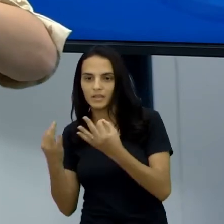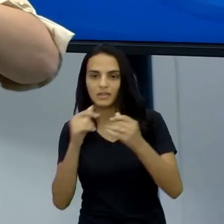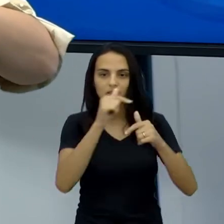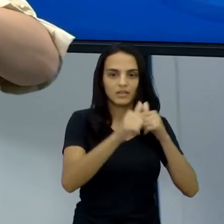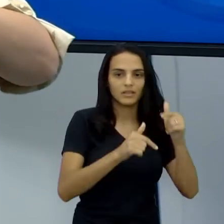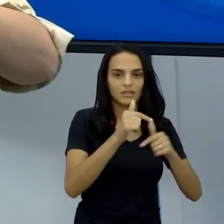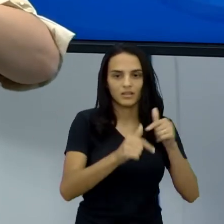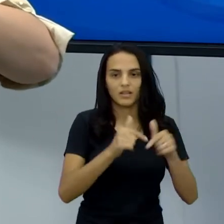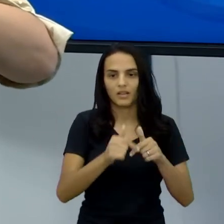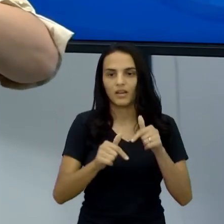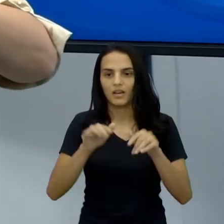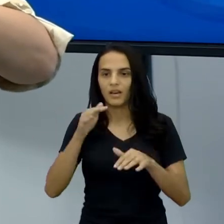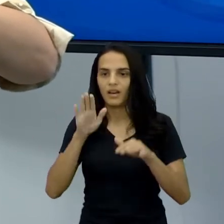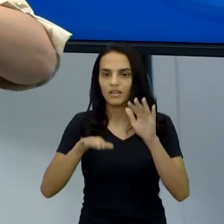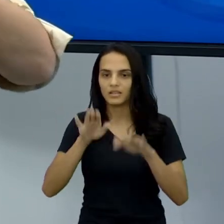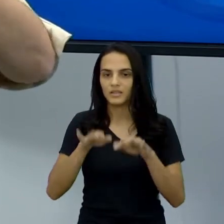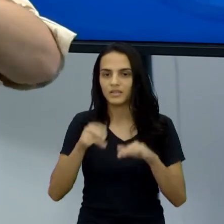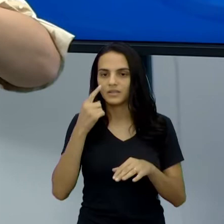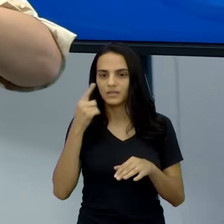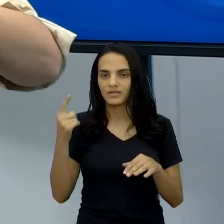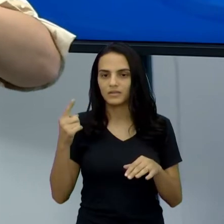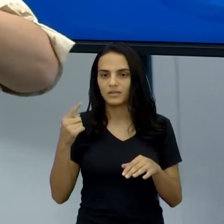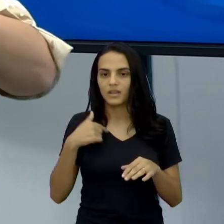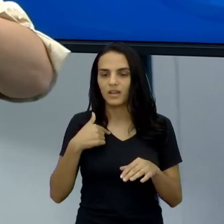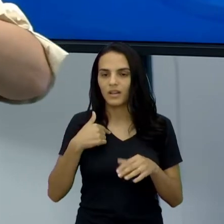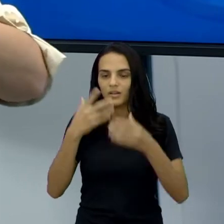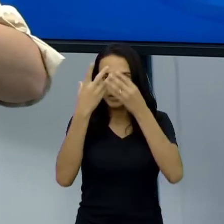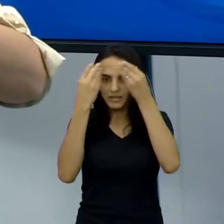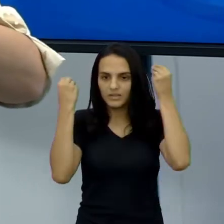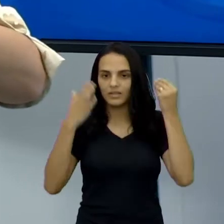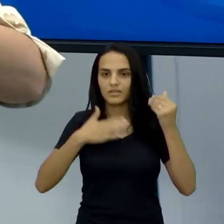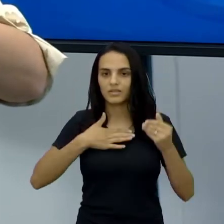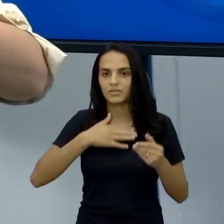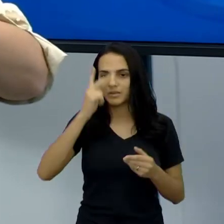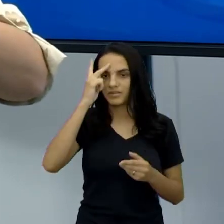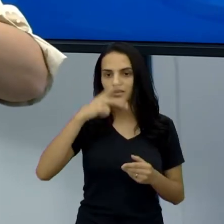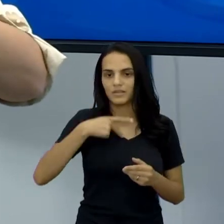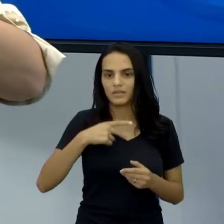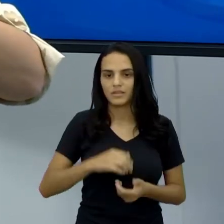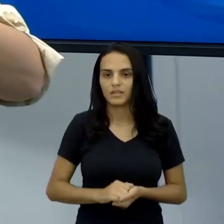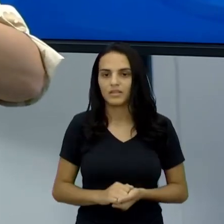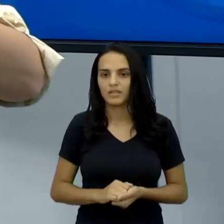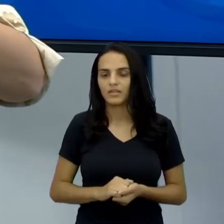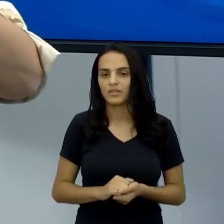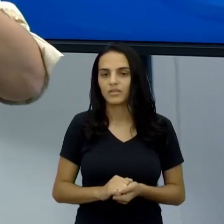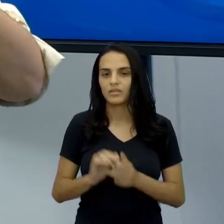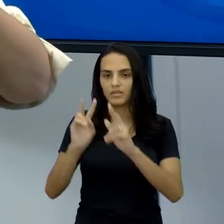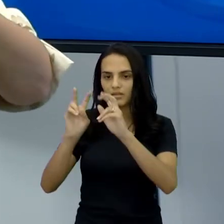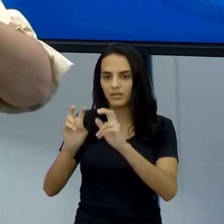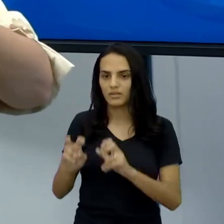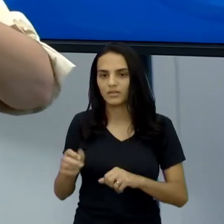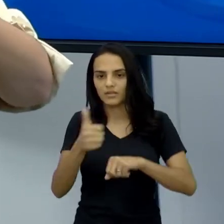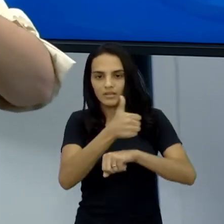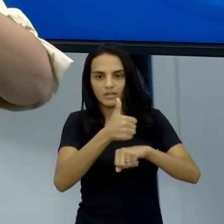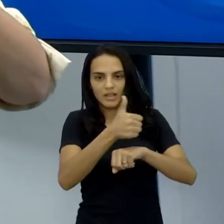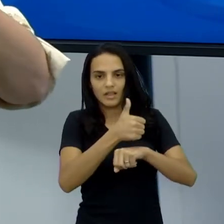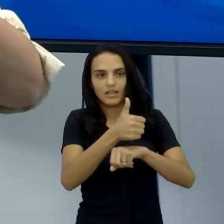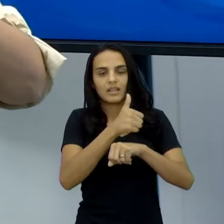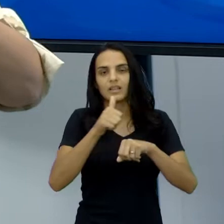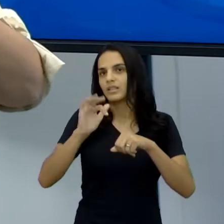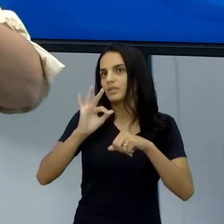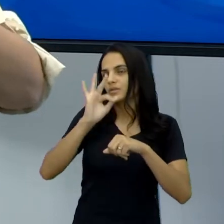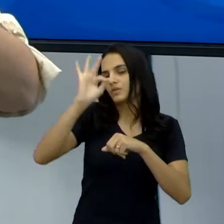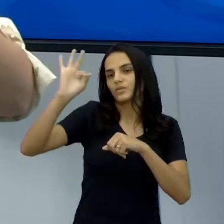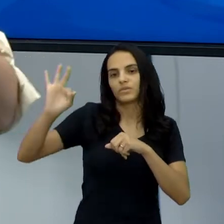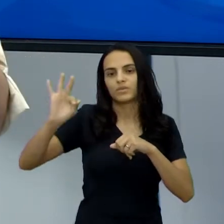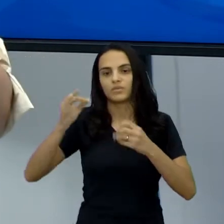eu entro em pane, né? Eu dou uma pane porque eu esqueço de mim, muitas das vezes. E a questão de carreira aí, né? Essa questão